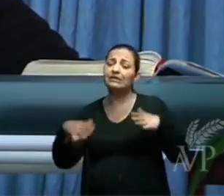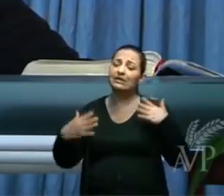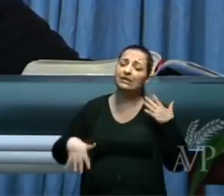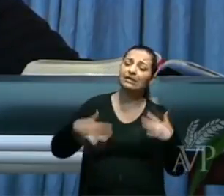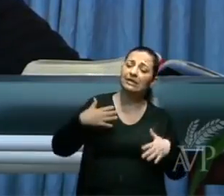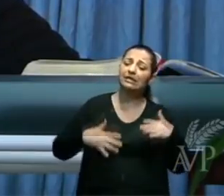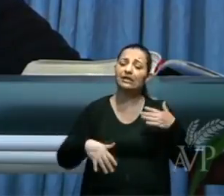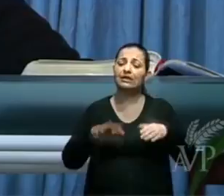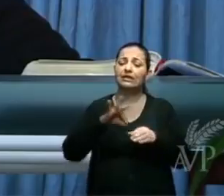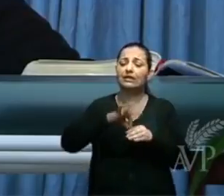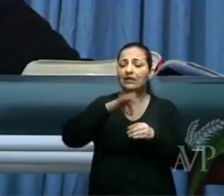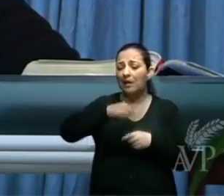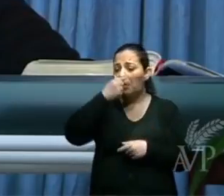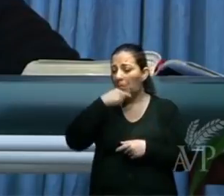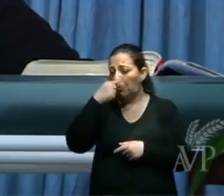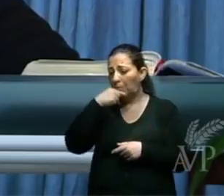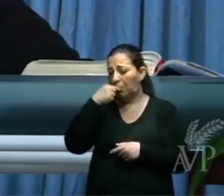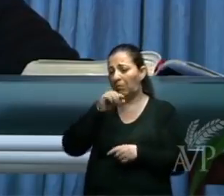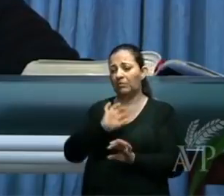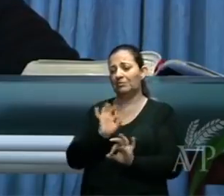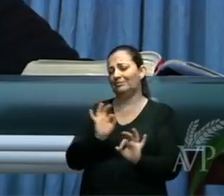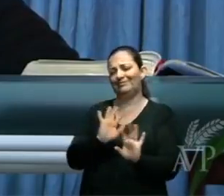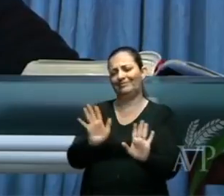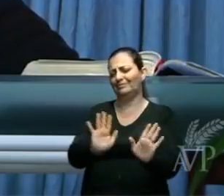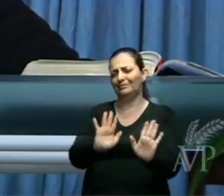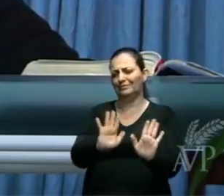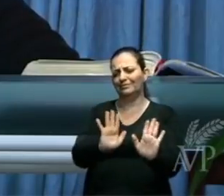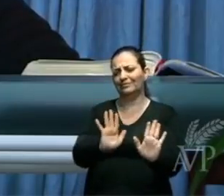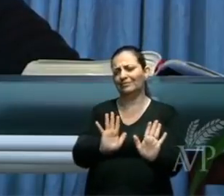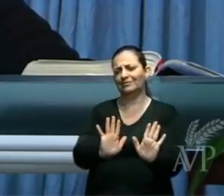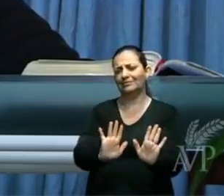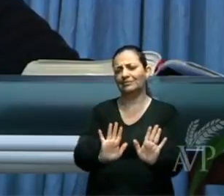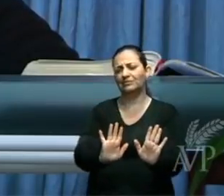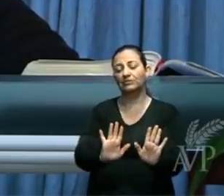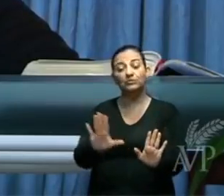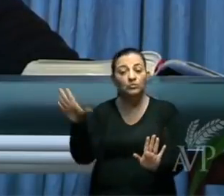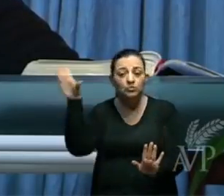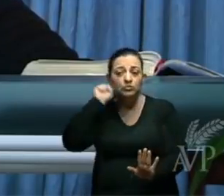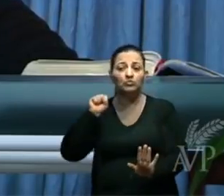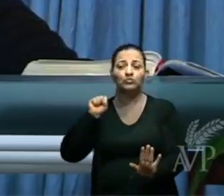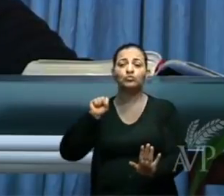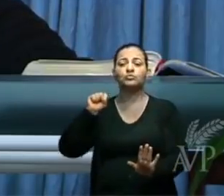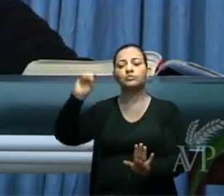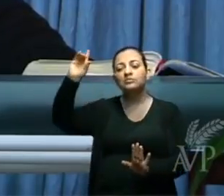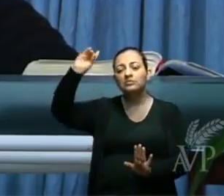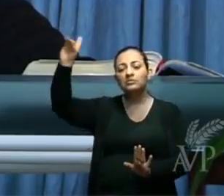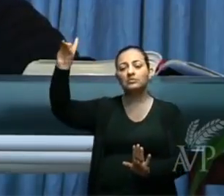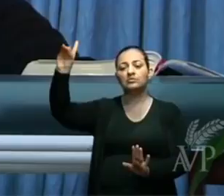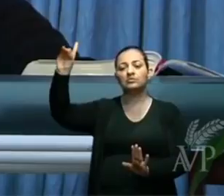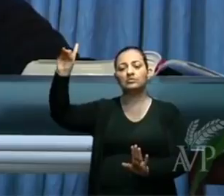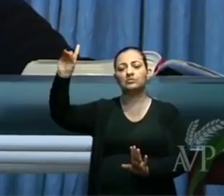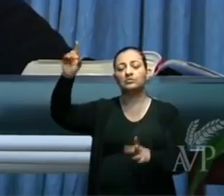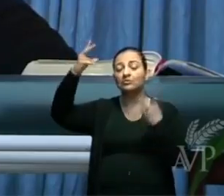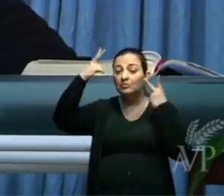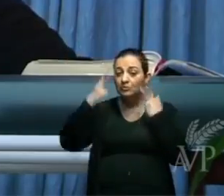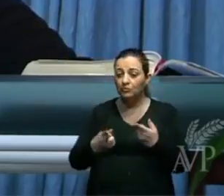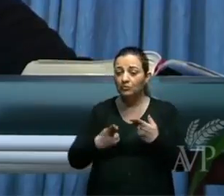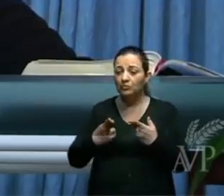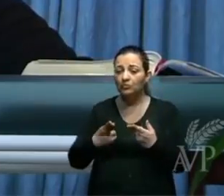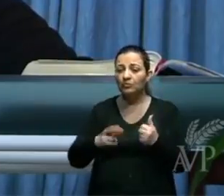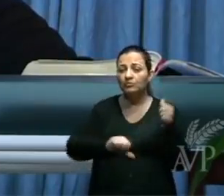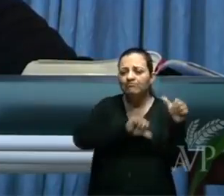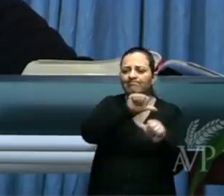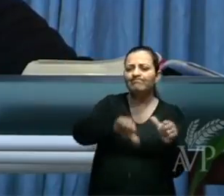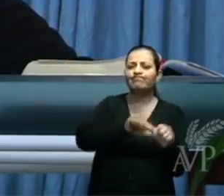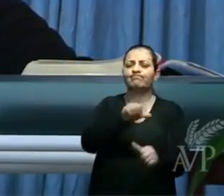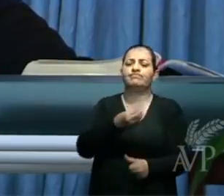um angry pão gripado não ouça a voz de deus como ela é e aplique